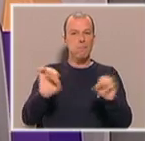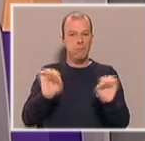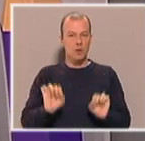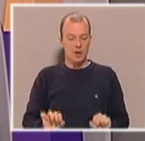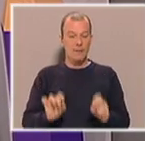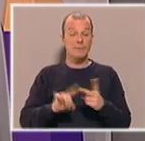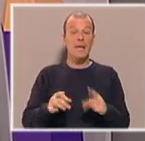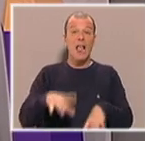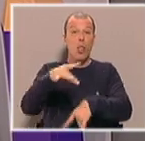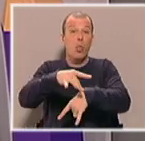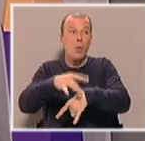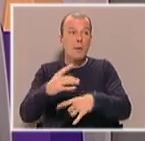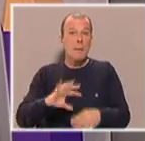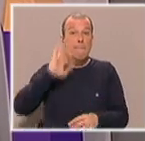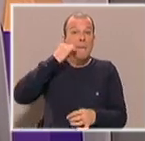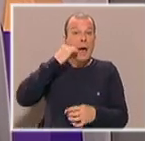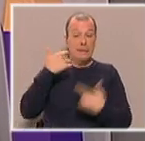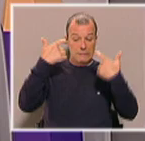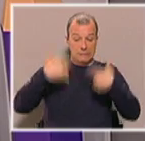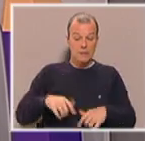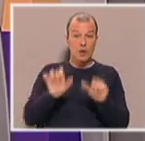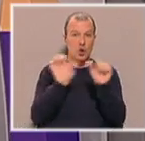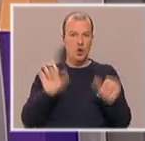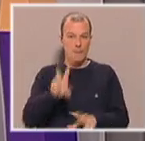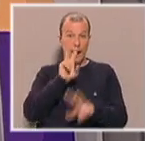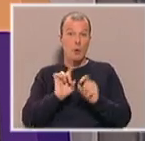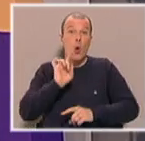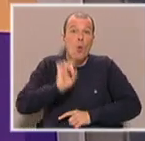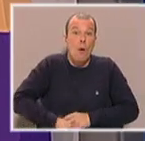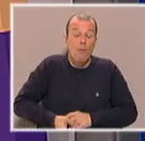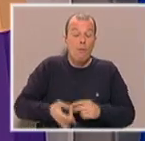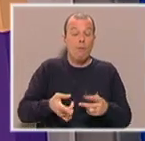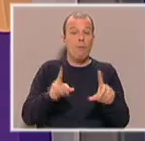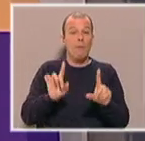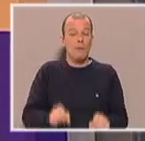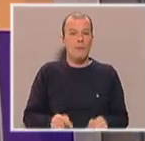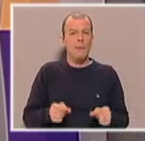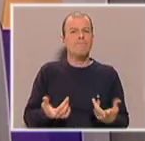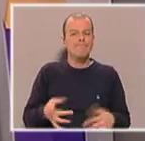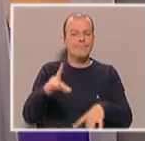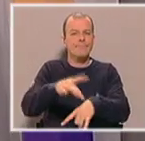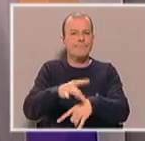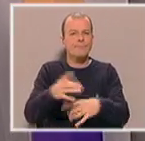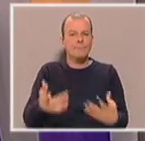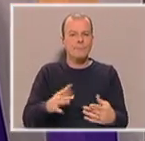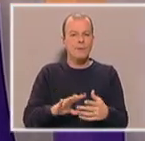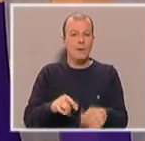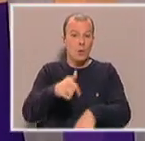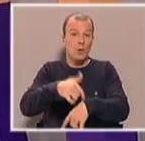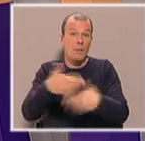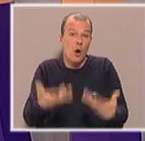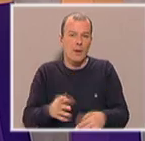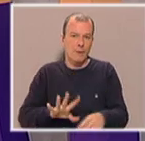que doenças é que afetam o nosso sistema respiratório e também a doença da atualidade,